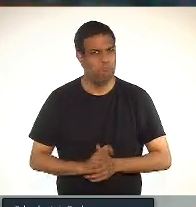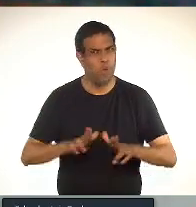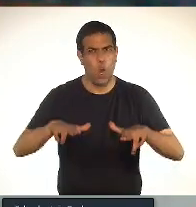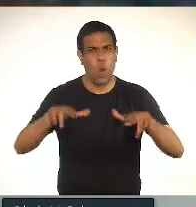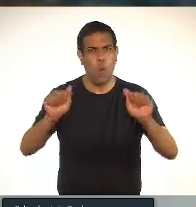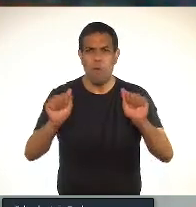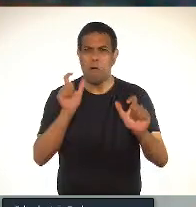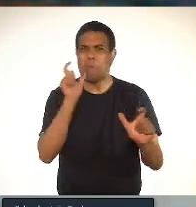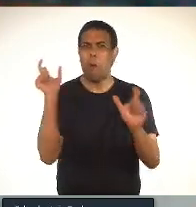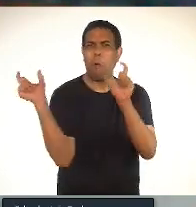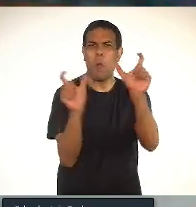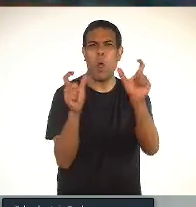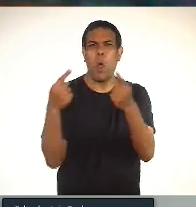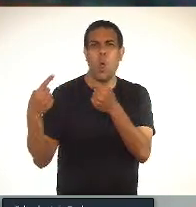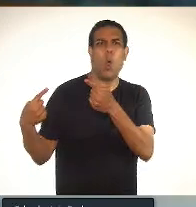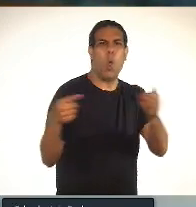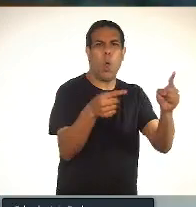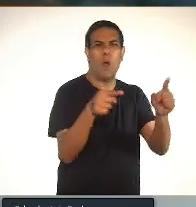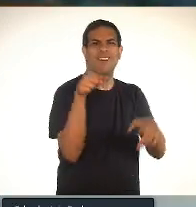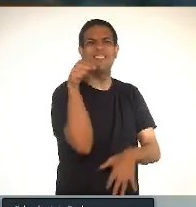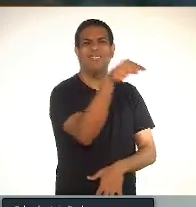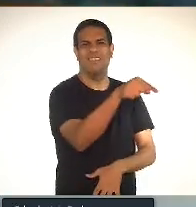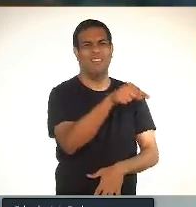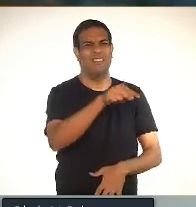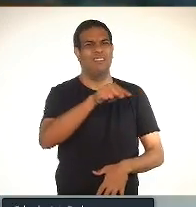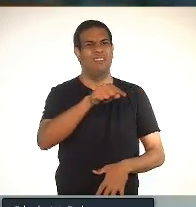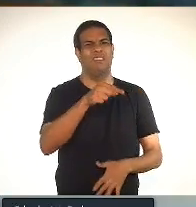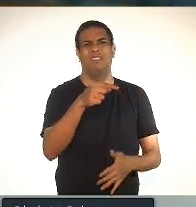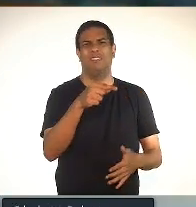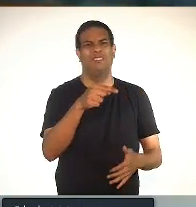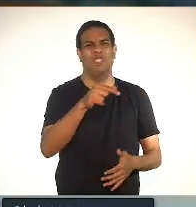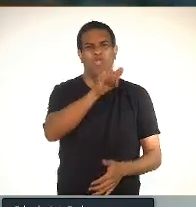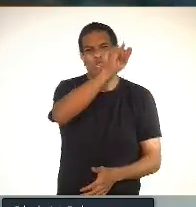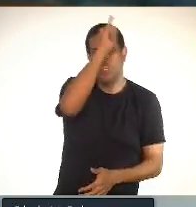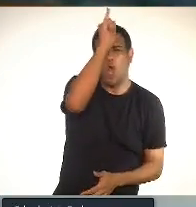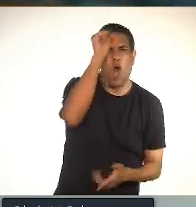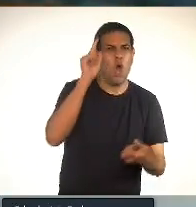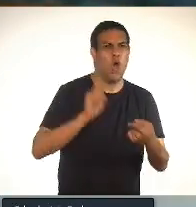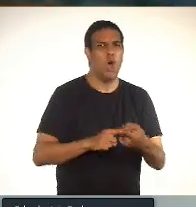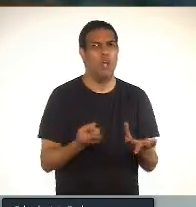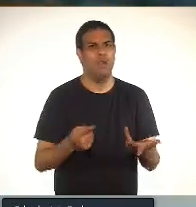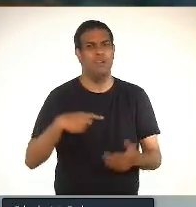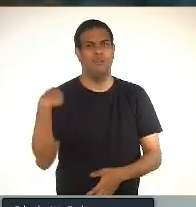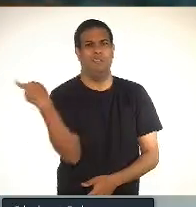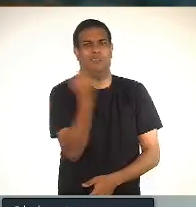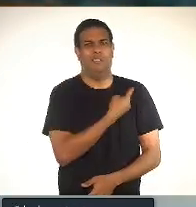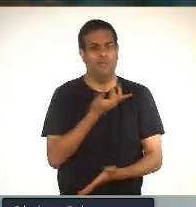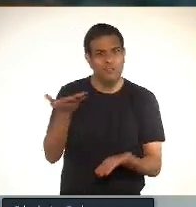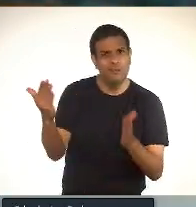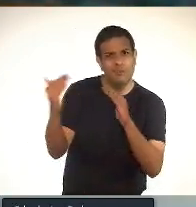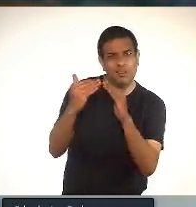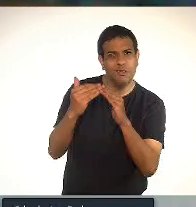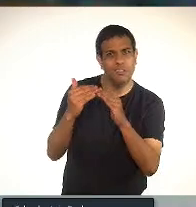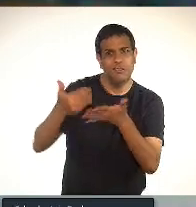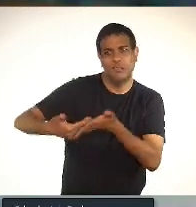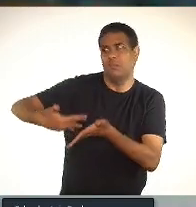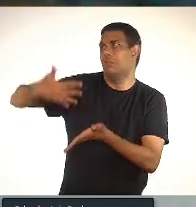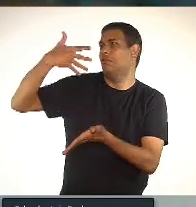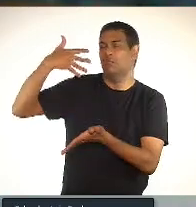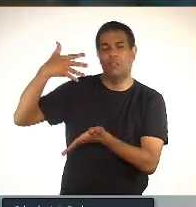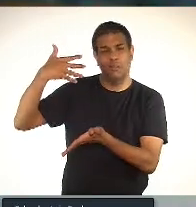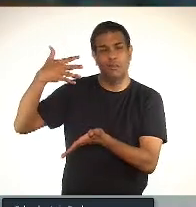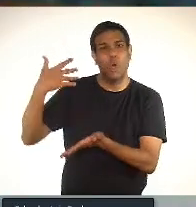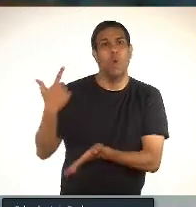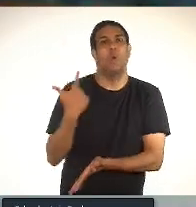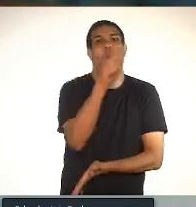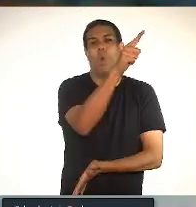parlamentar, chamar alguém de canalha. Canalha até para a gente, né, Leomar? Lá atrás